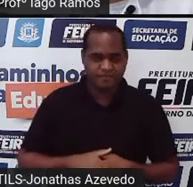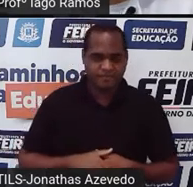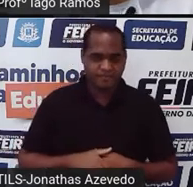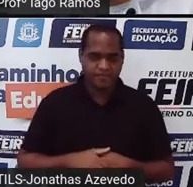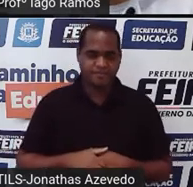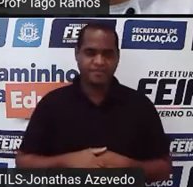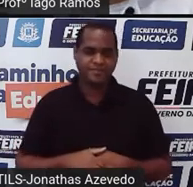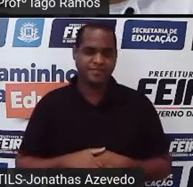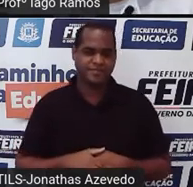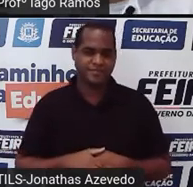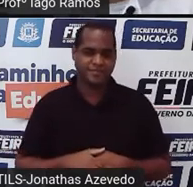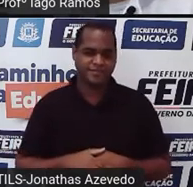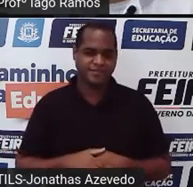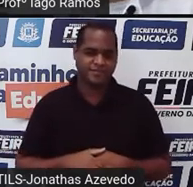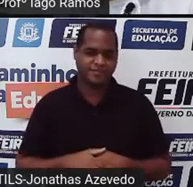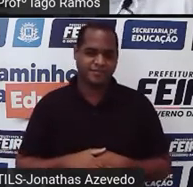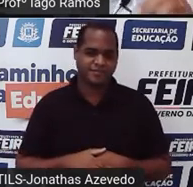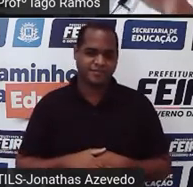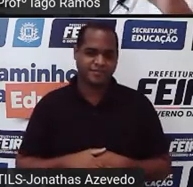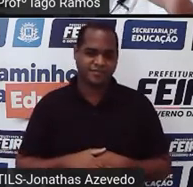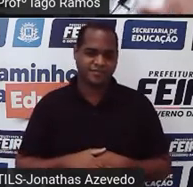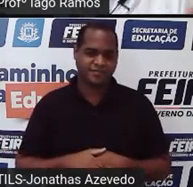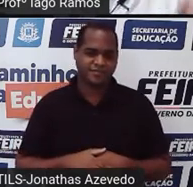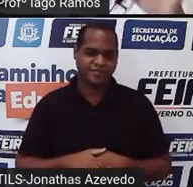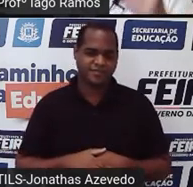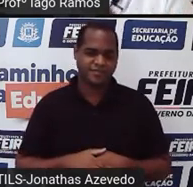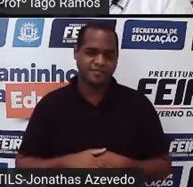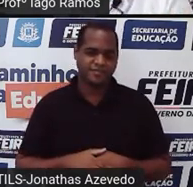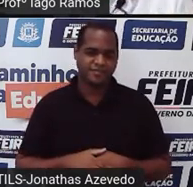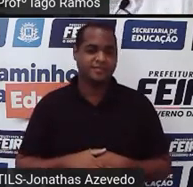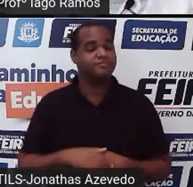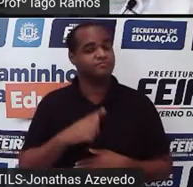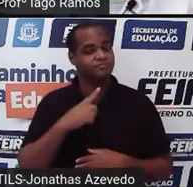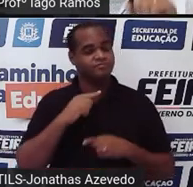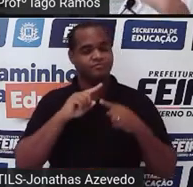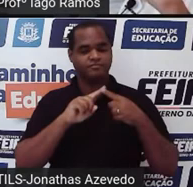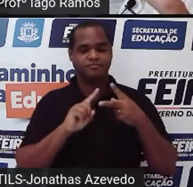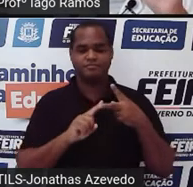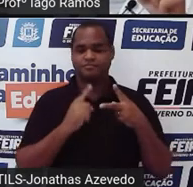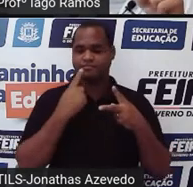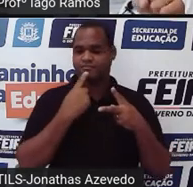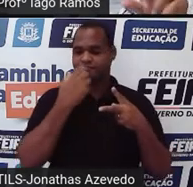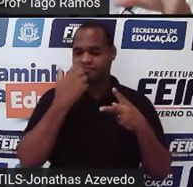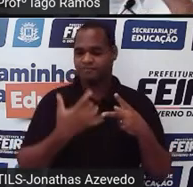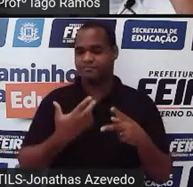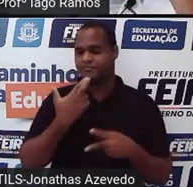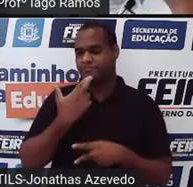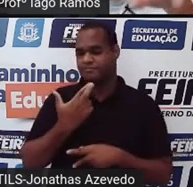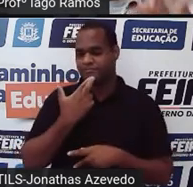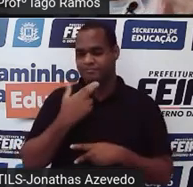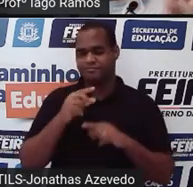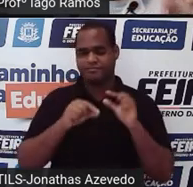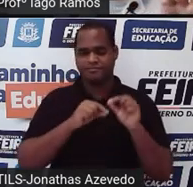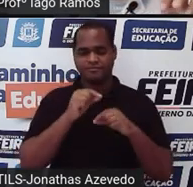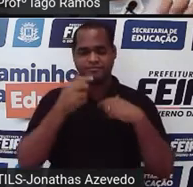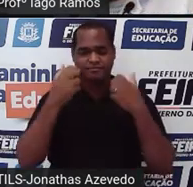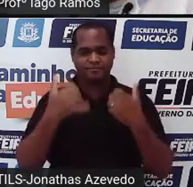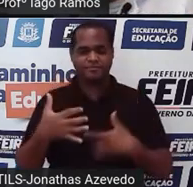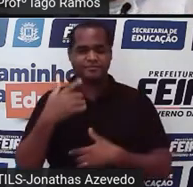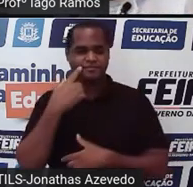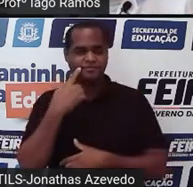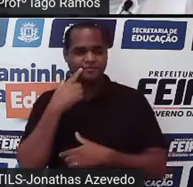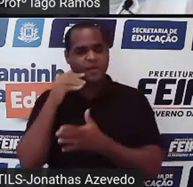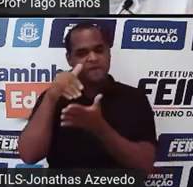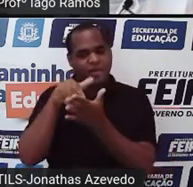beleza só que na aula anterior né gente viu essas duas soluções só que aí no finalzinho mesmo